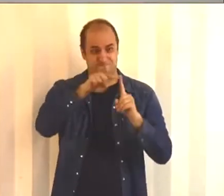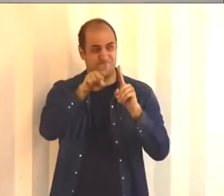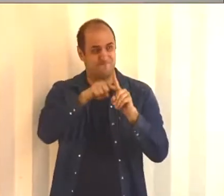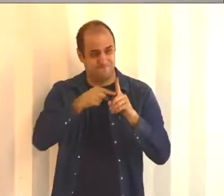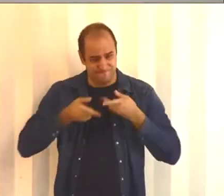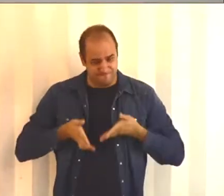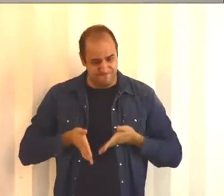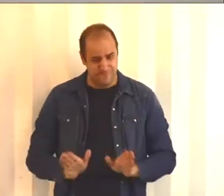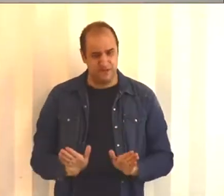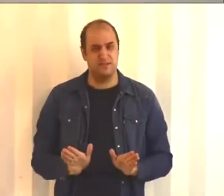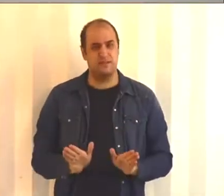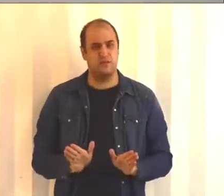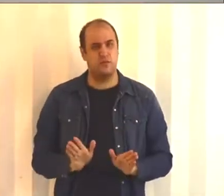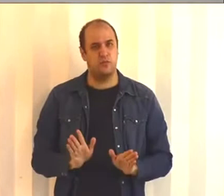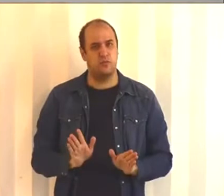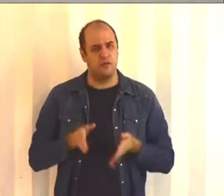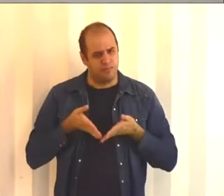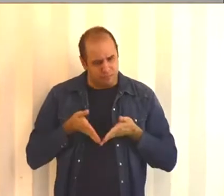filho,